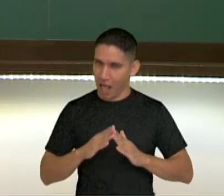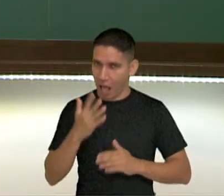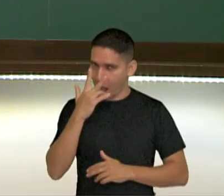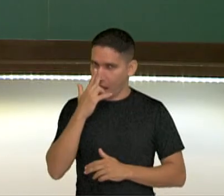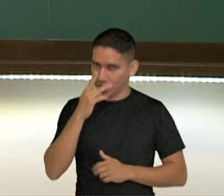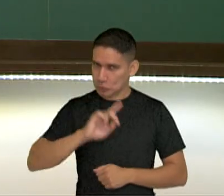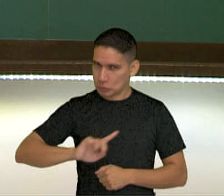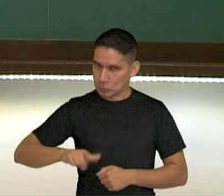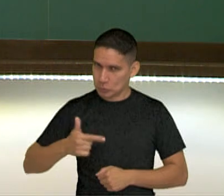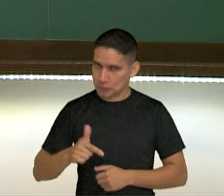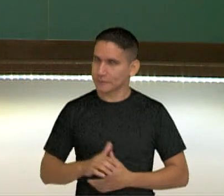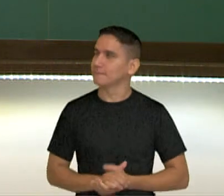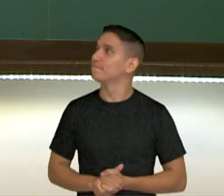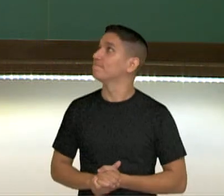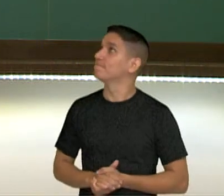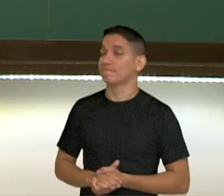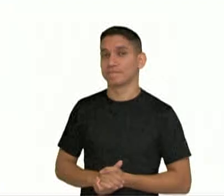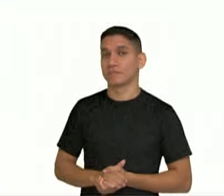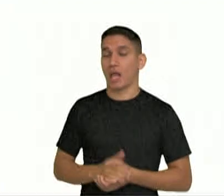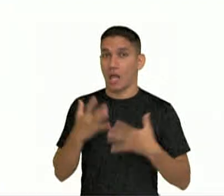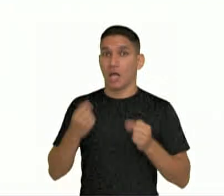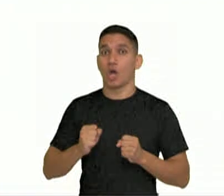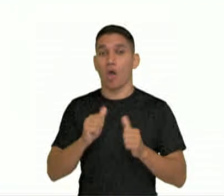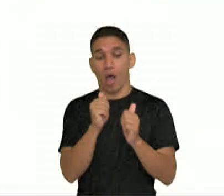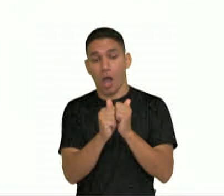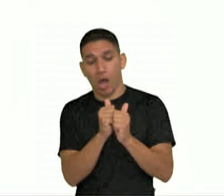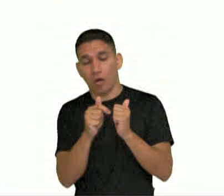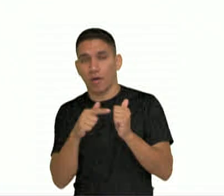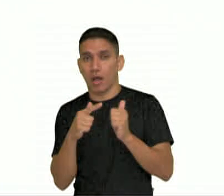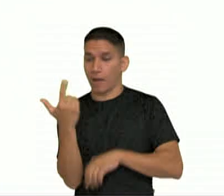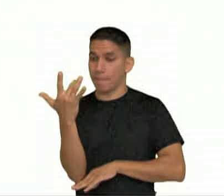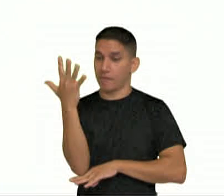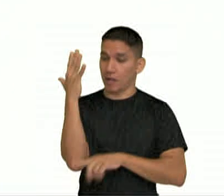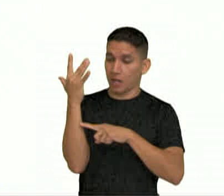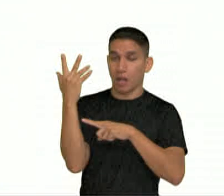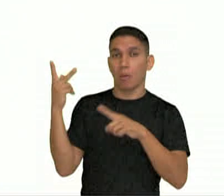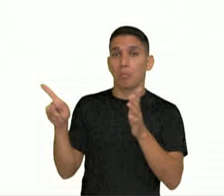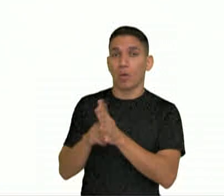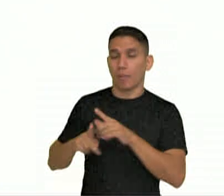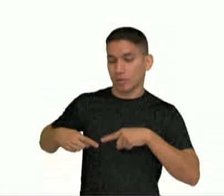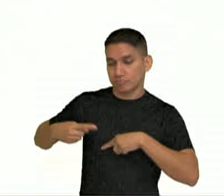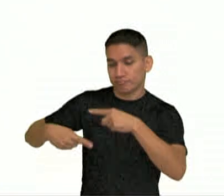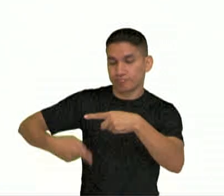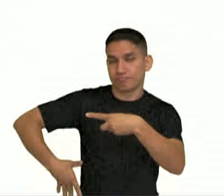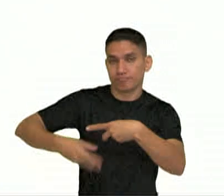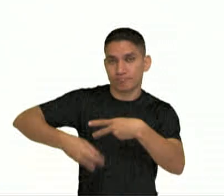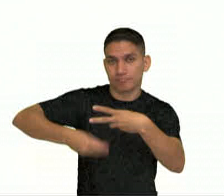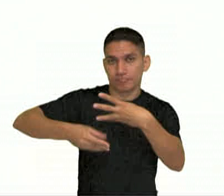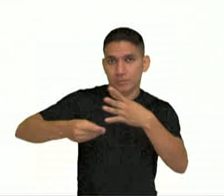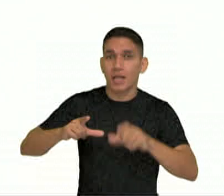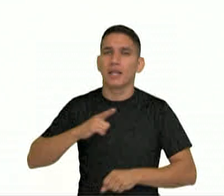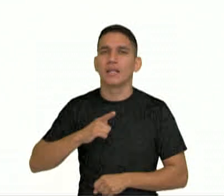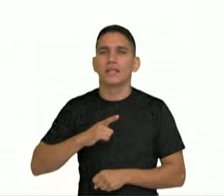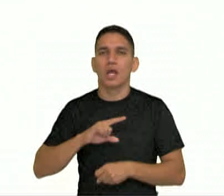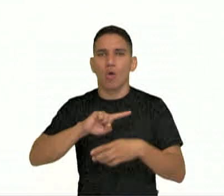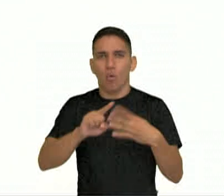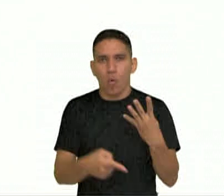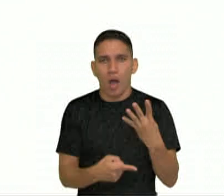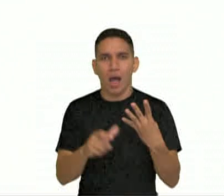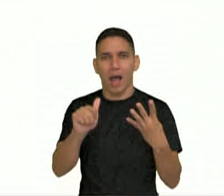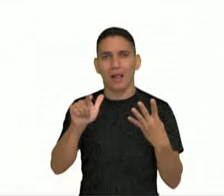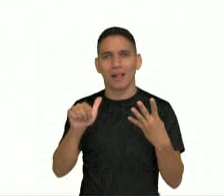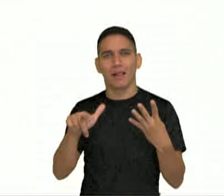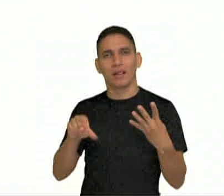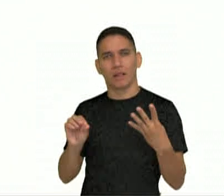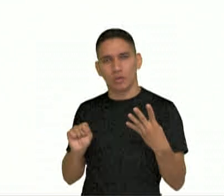lá. Considere que no arroz a altura da planta seja um caso de herança quantitativa, que envolve 4 pares de alelos.